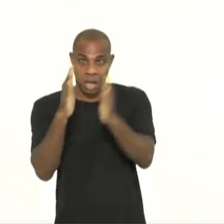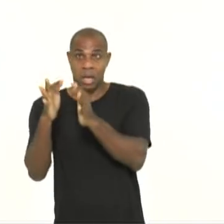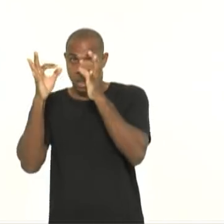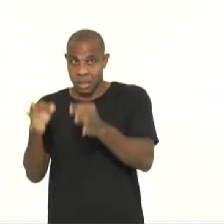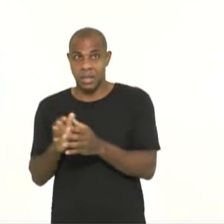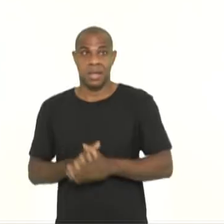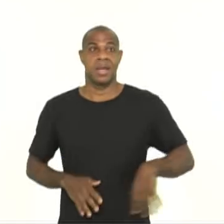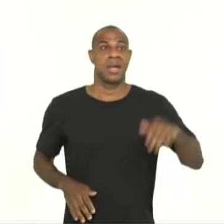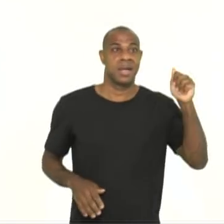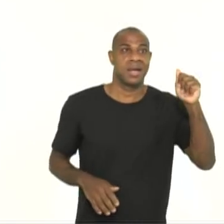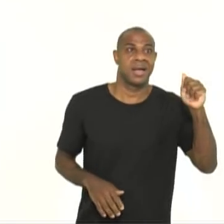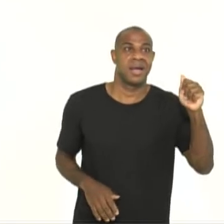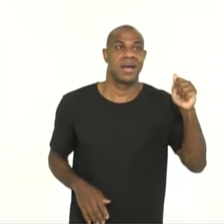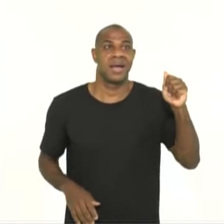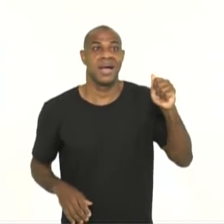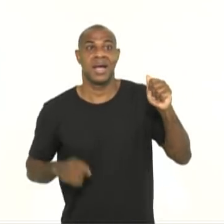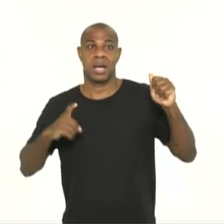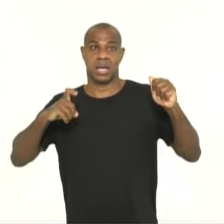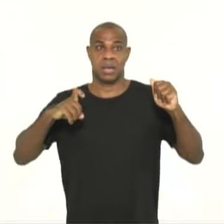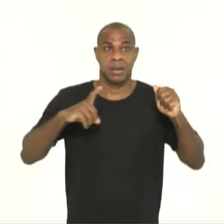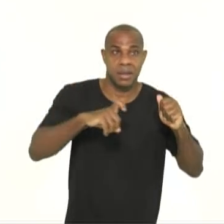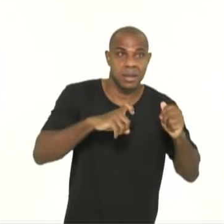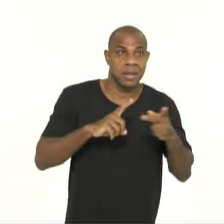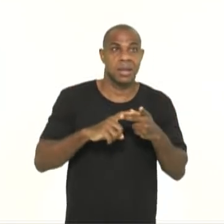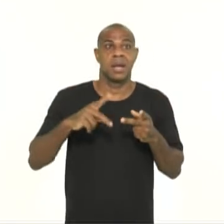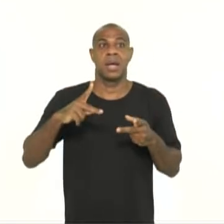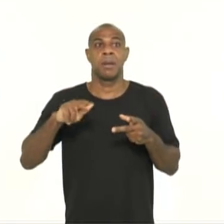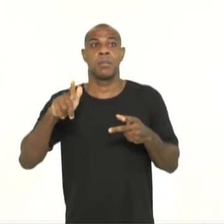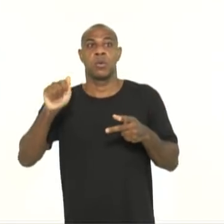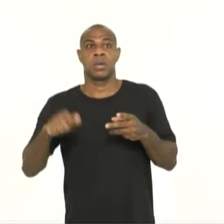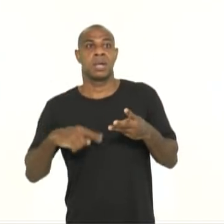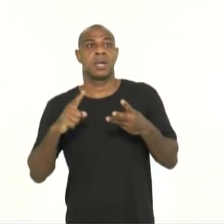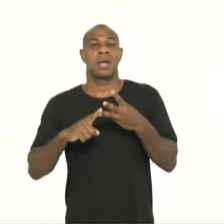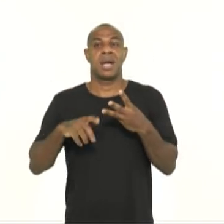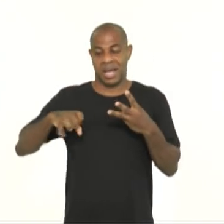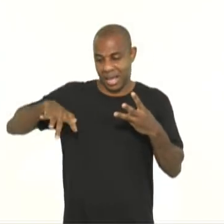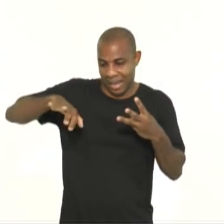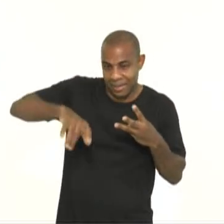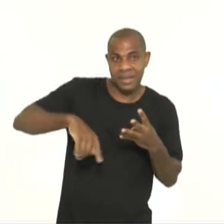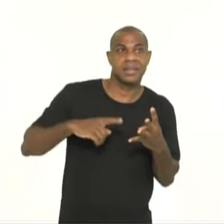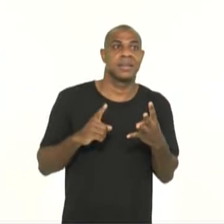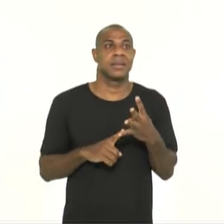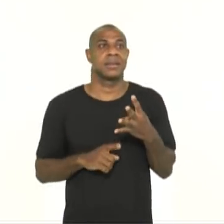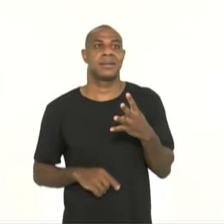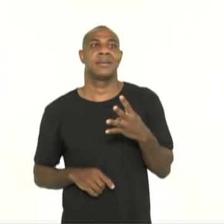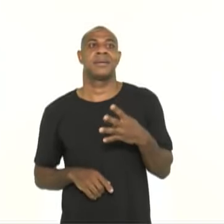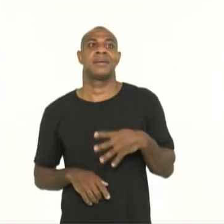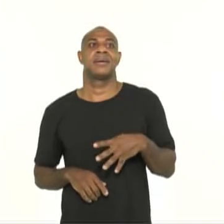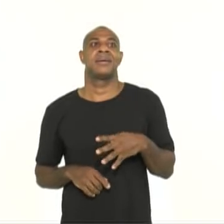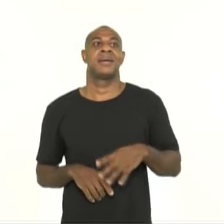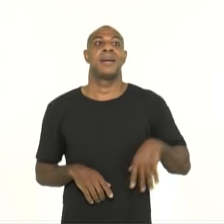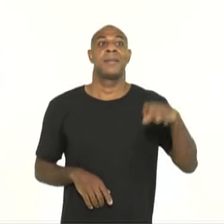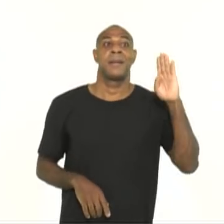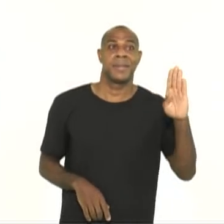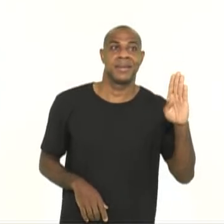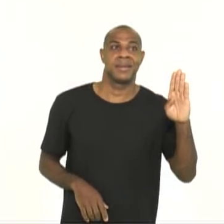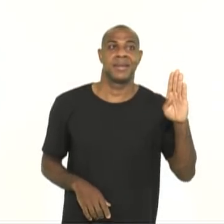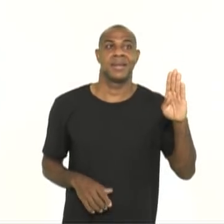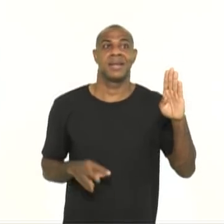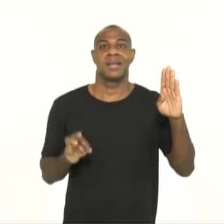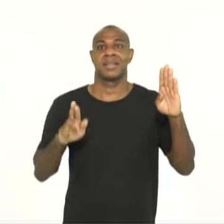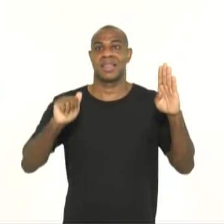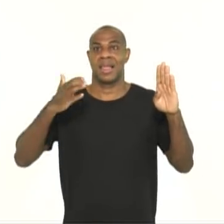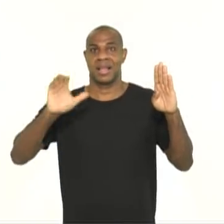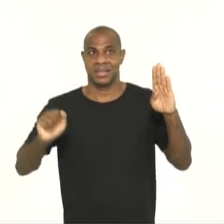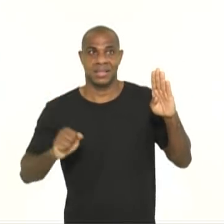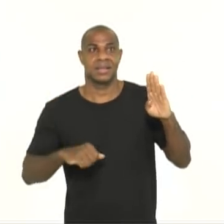A um camarão, uma pulga e uma aranha. Na letra B, uma